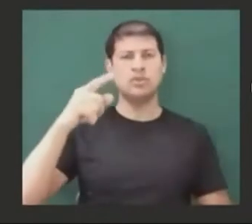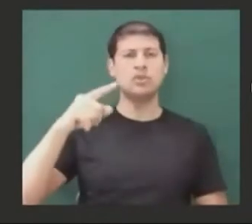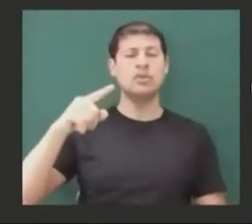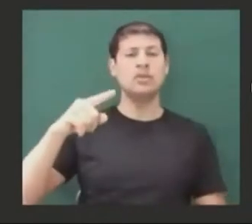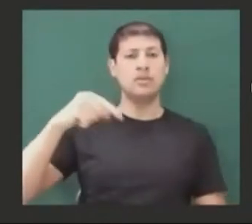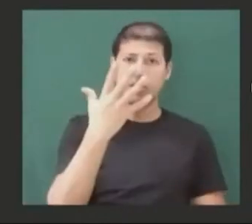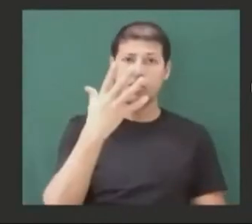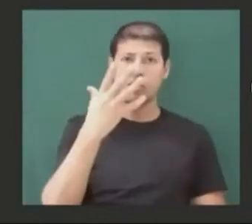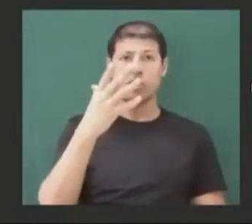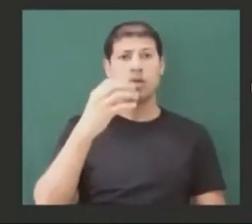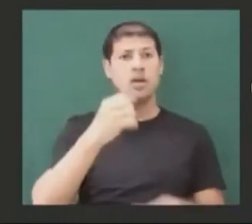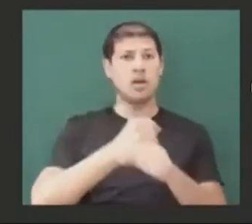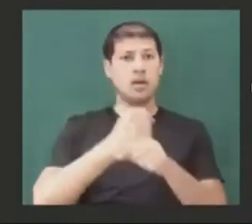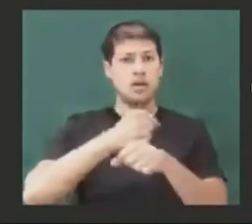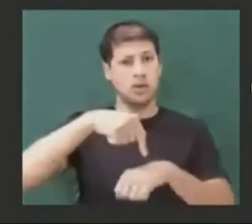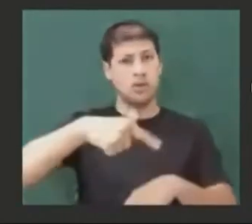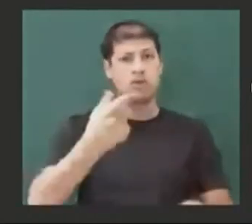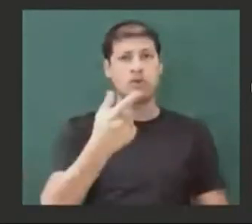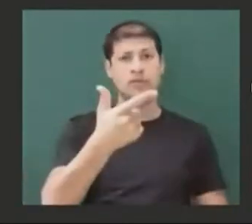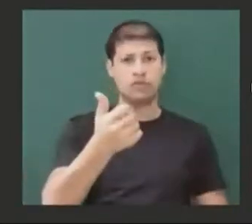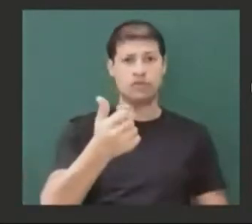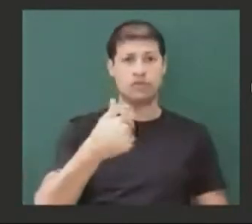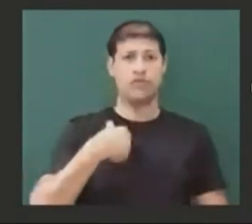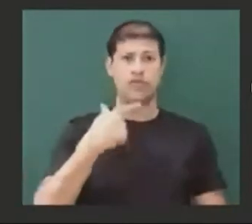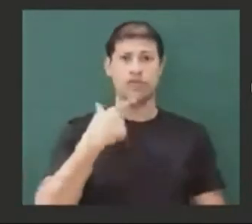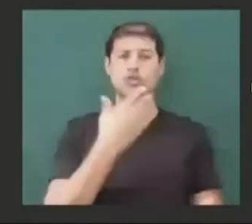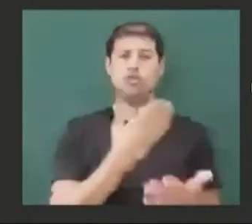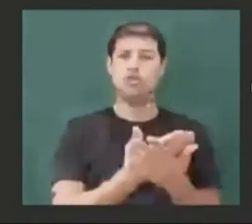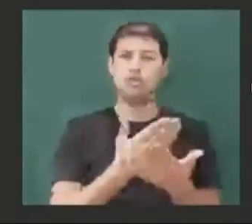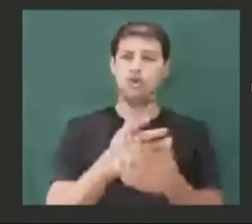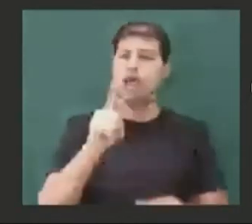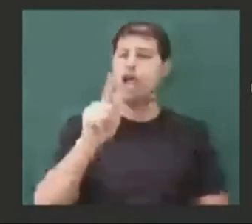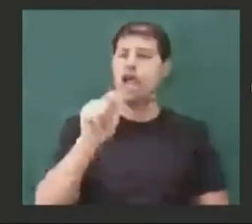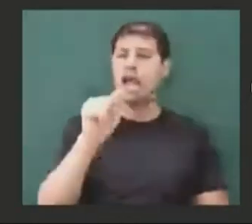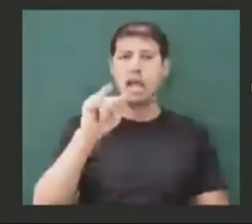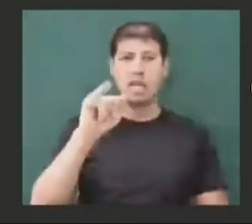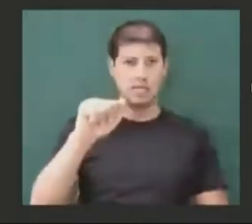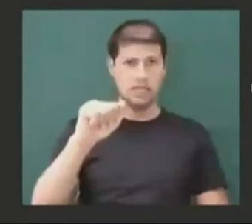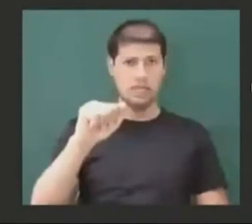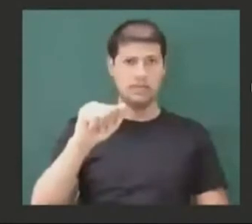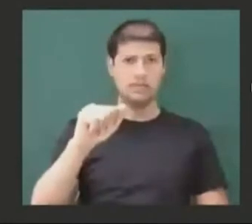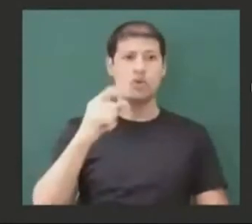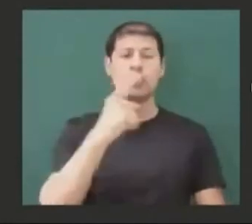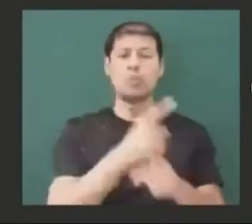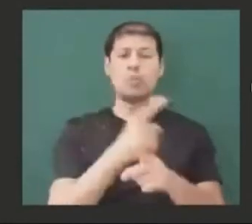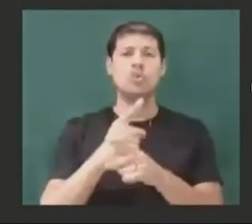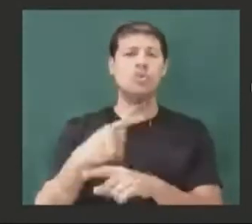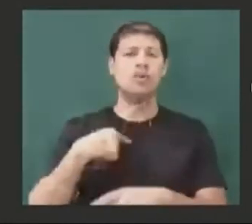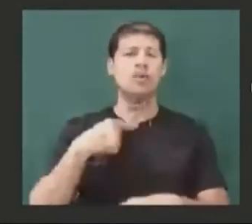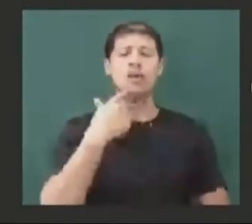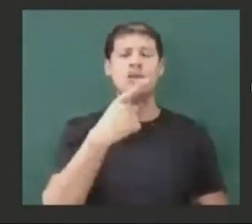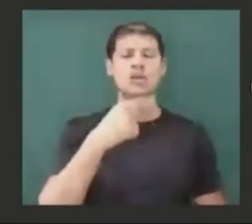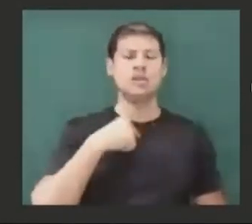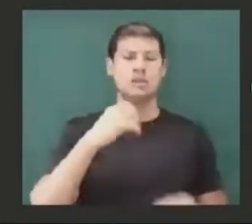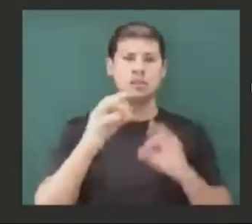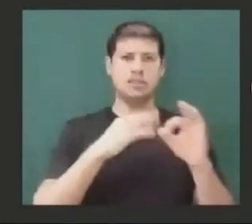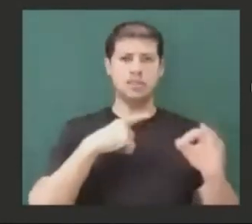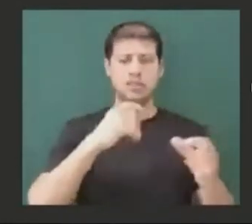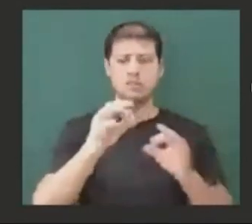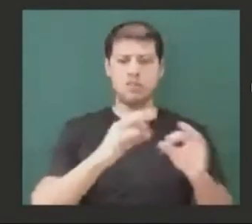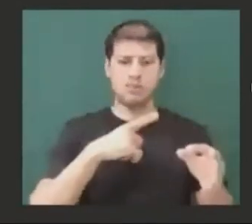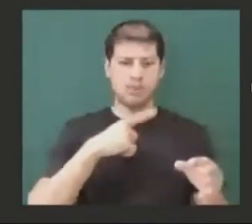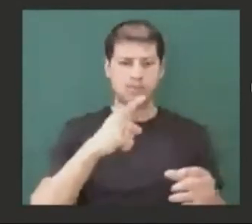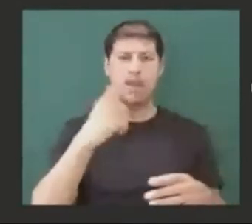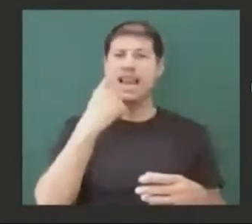16/2/2021. Um novo estudo de Gaia descobriu que as cidades que investem em programas e políticas